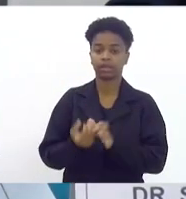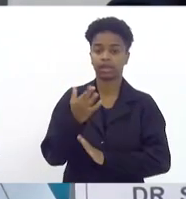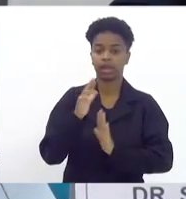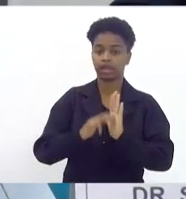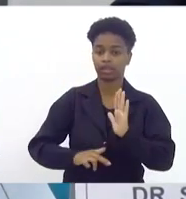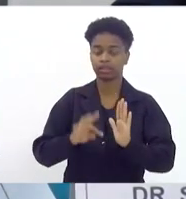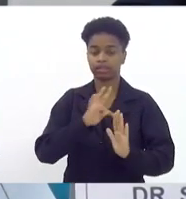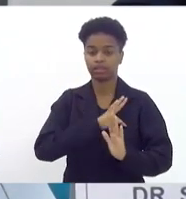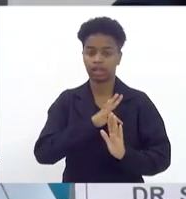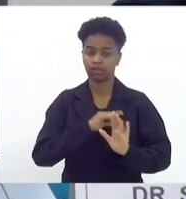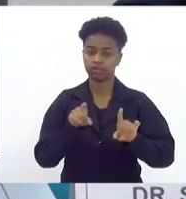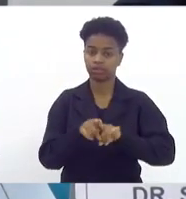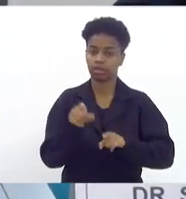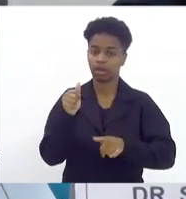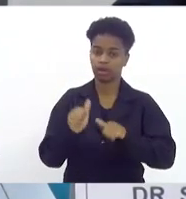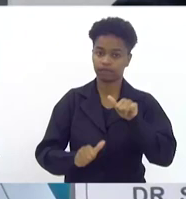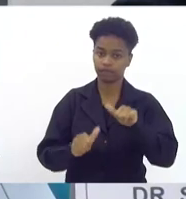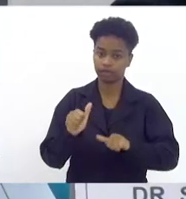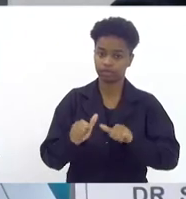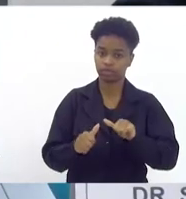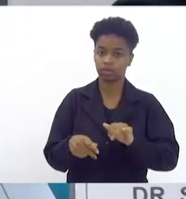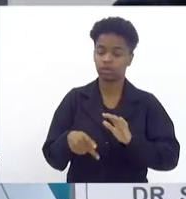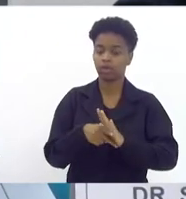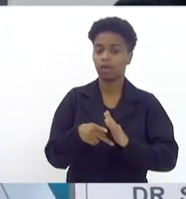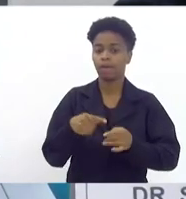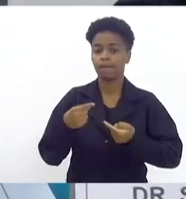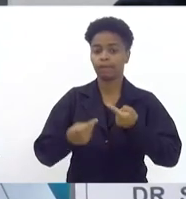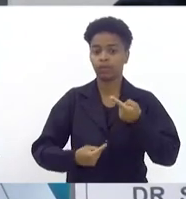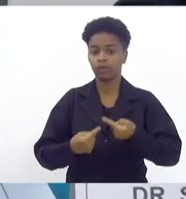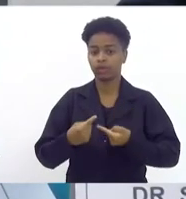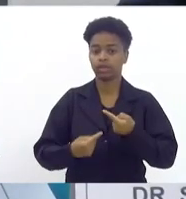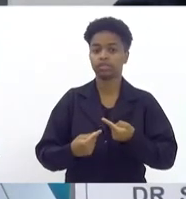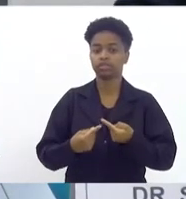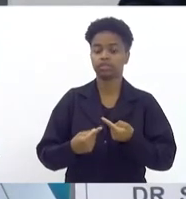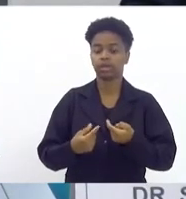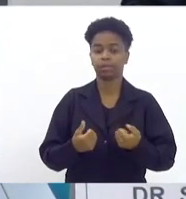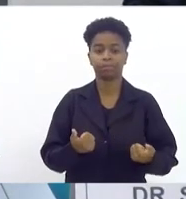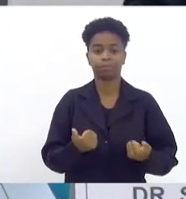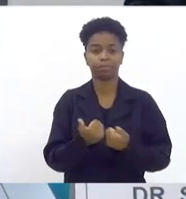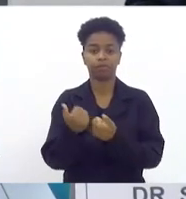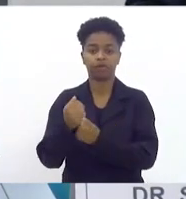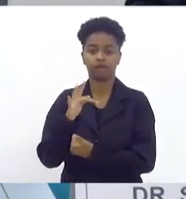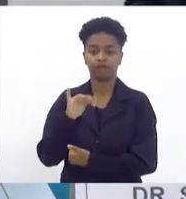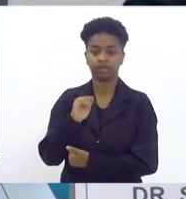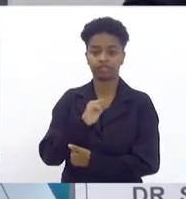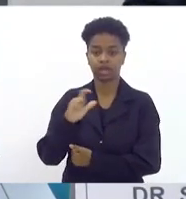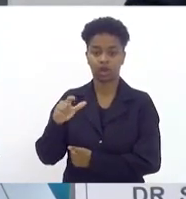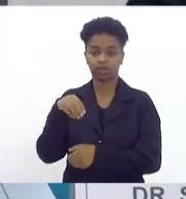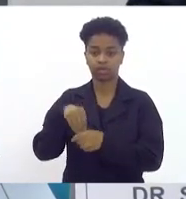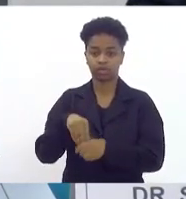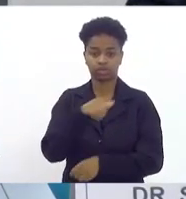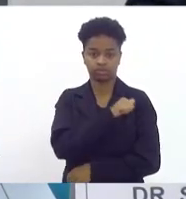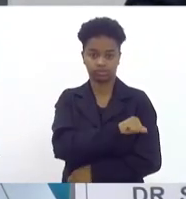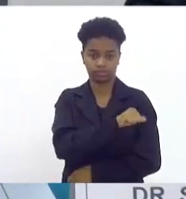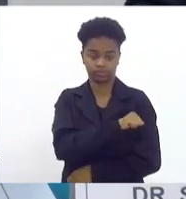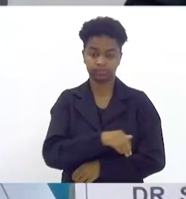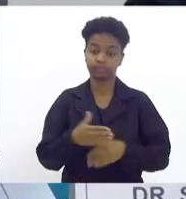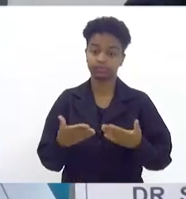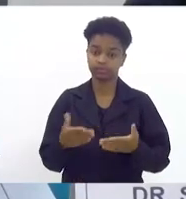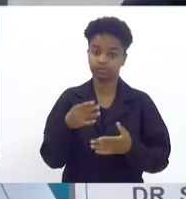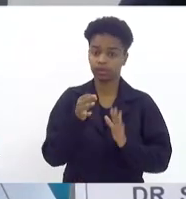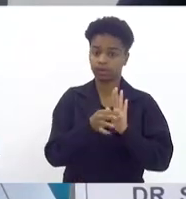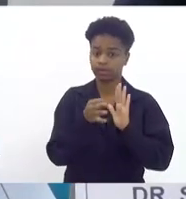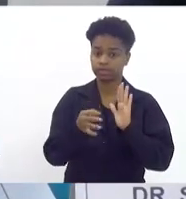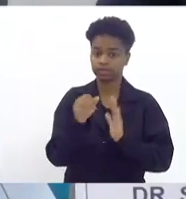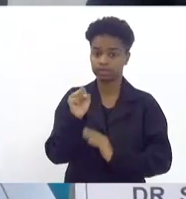relatórios técnicos de avaliação da política de benefícios fiscais instituída no âmbito do estado do Rio de Janeiro. Para parecer, deputado